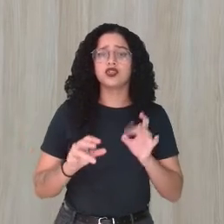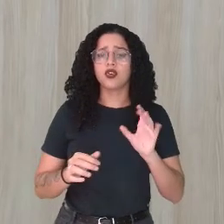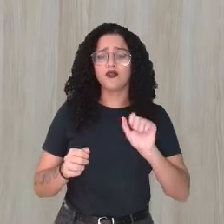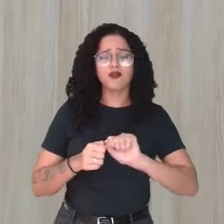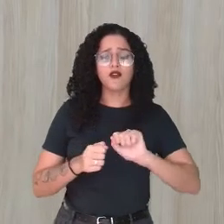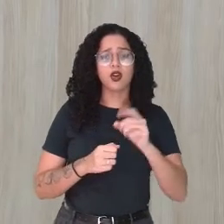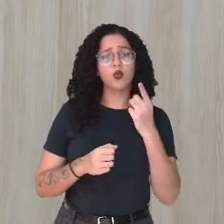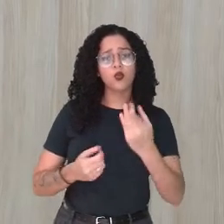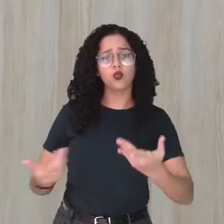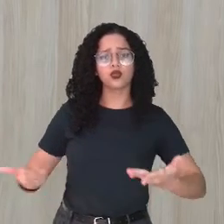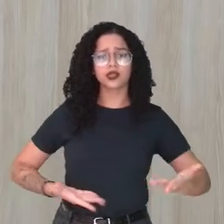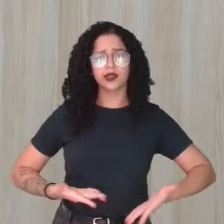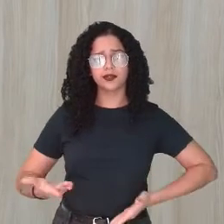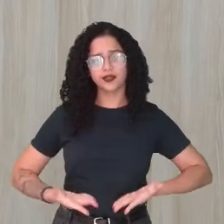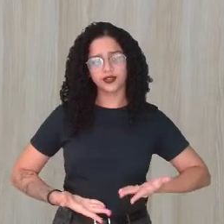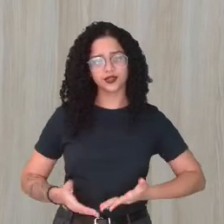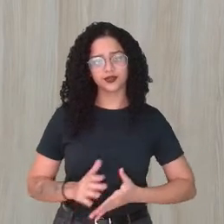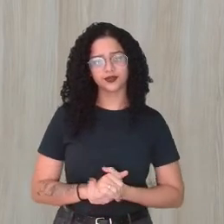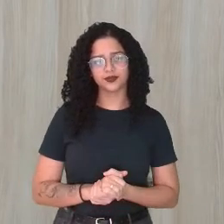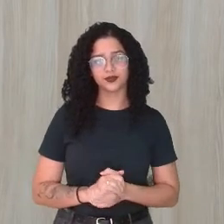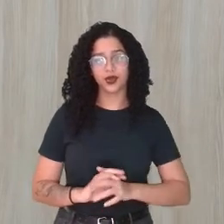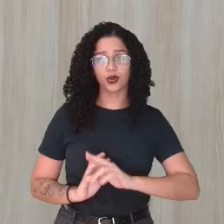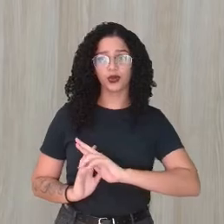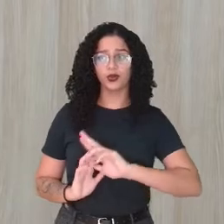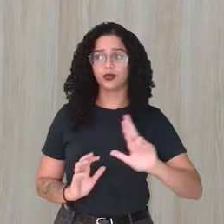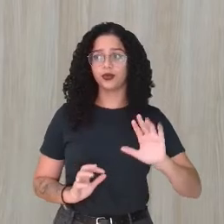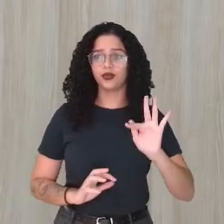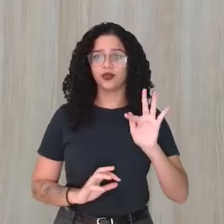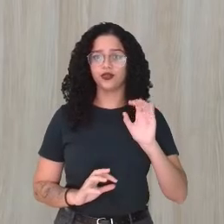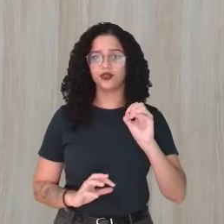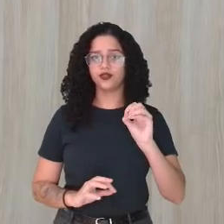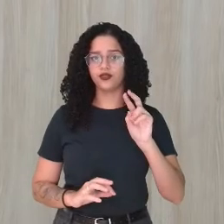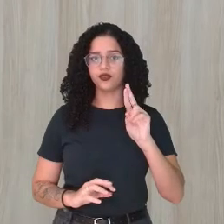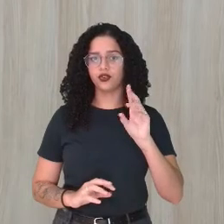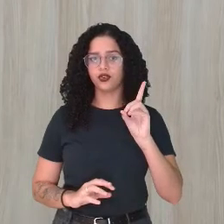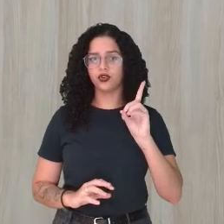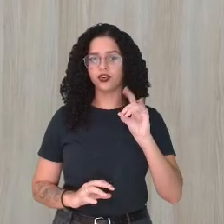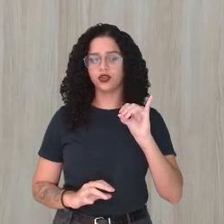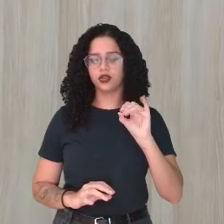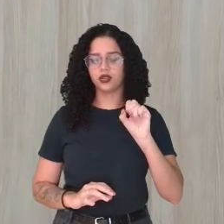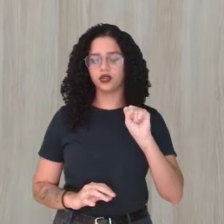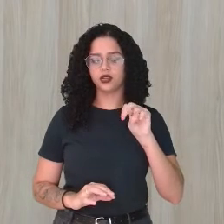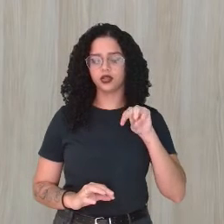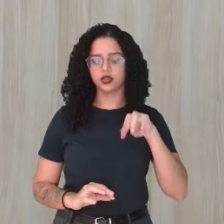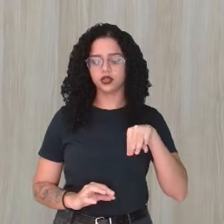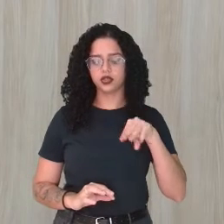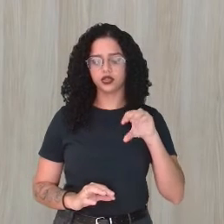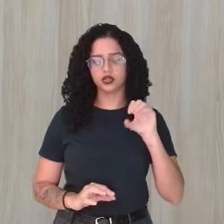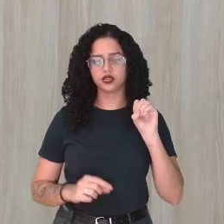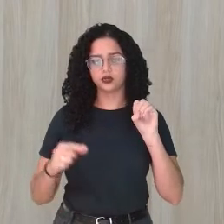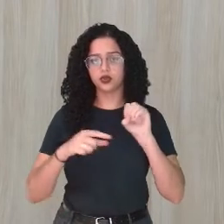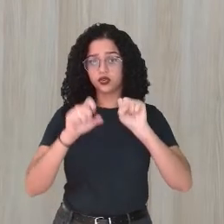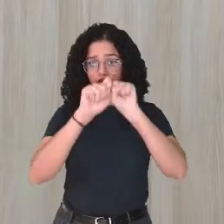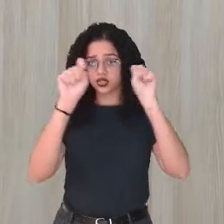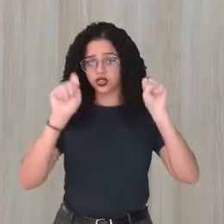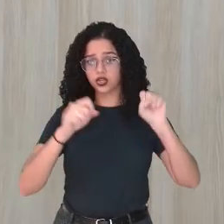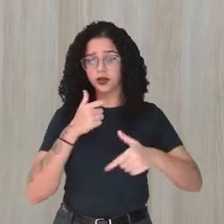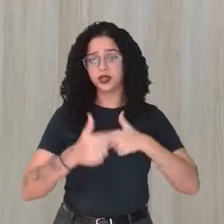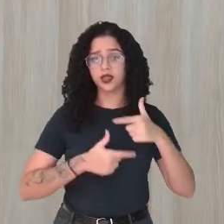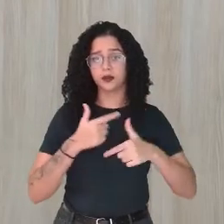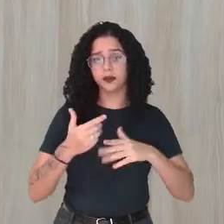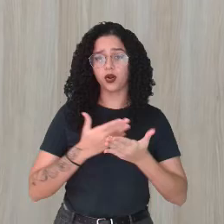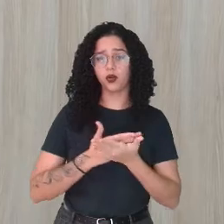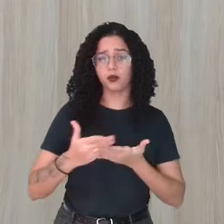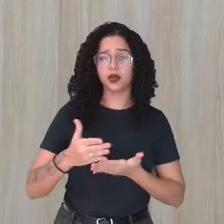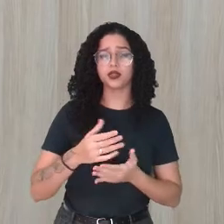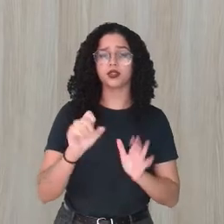de serviço, né? É chamado o Fordismo, né? Que é um sistema de trabalho, inicialmente lá no século